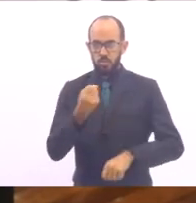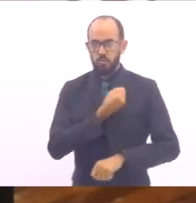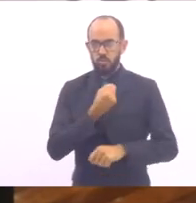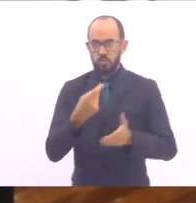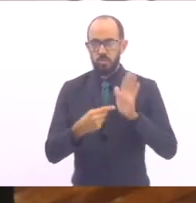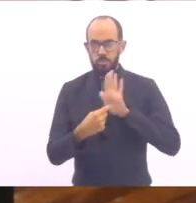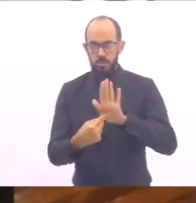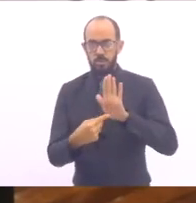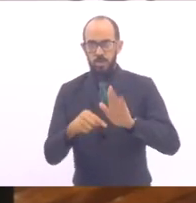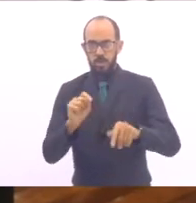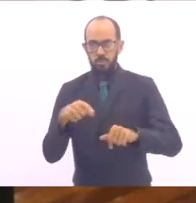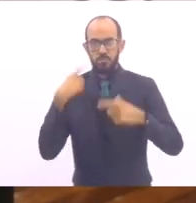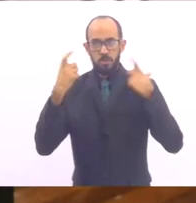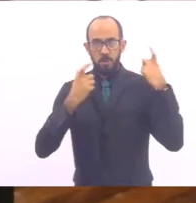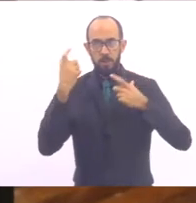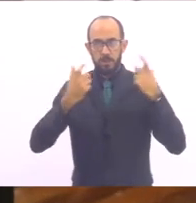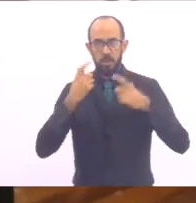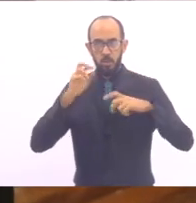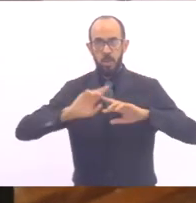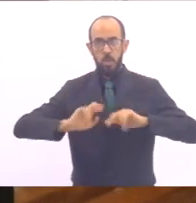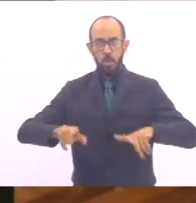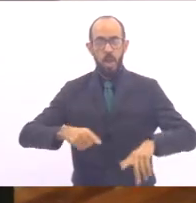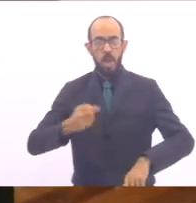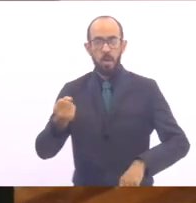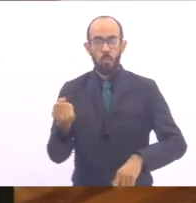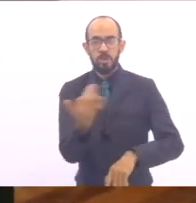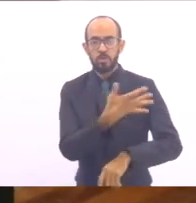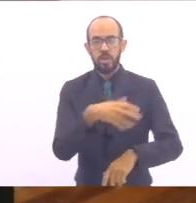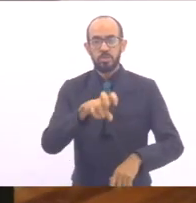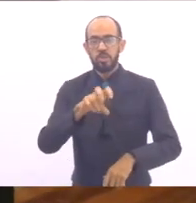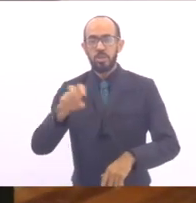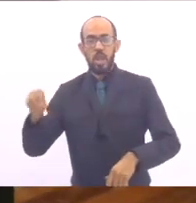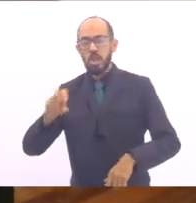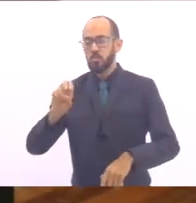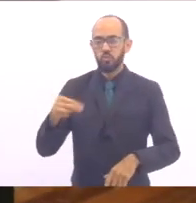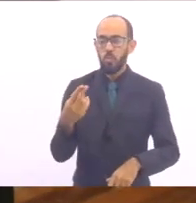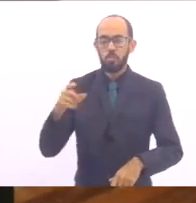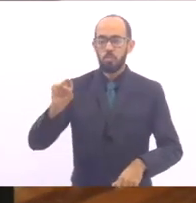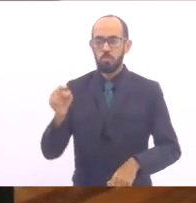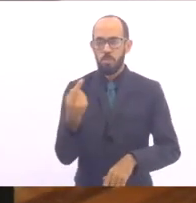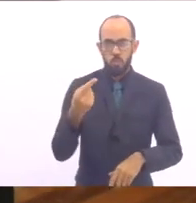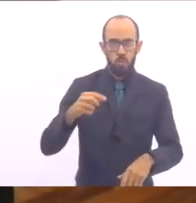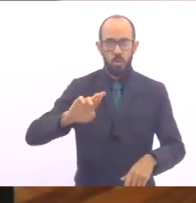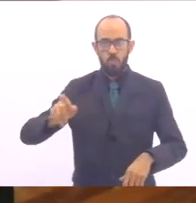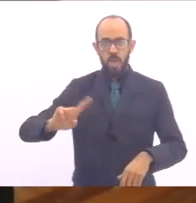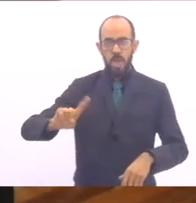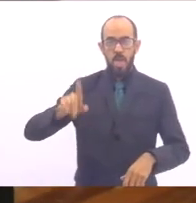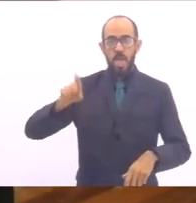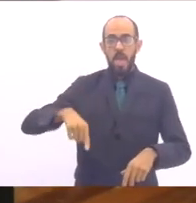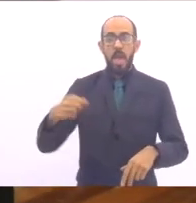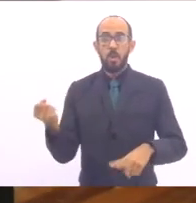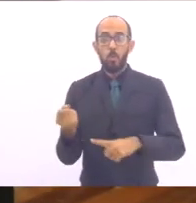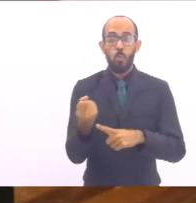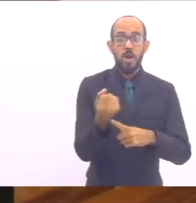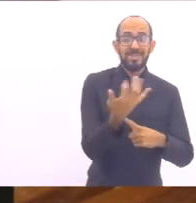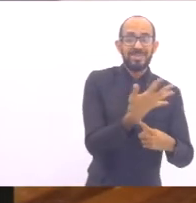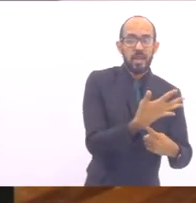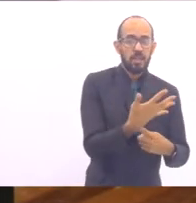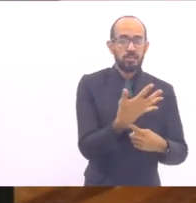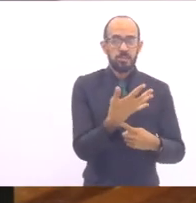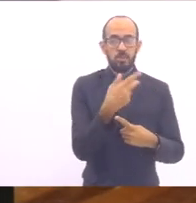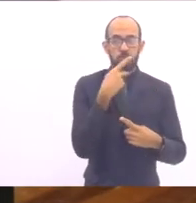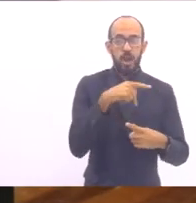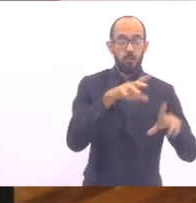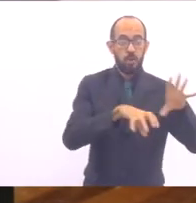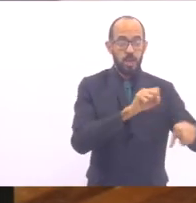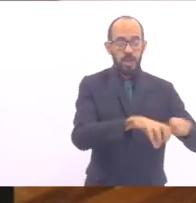apresentados, o que me preocupou mais não foi nem esse número de 500 ou 1.000, é o total de toneladas que diz ali que foi